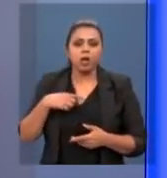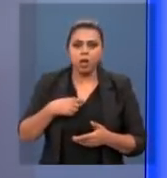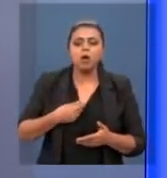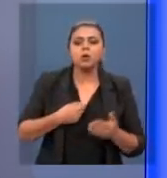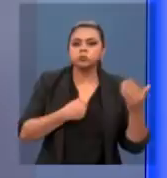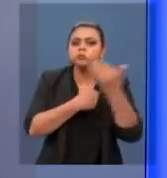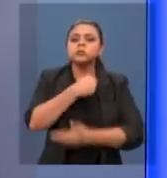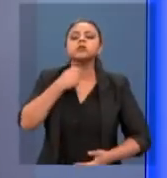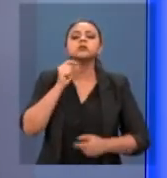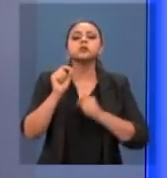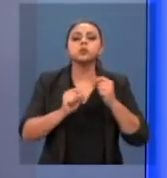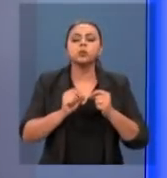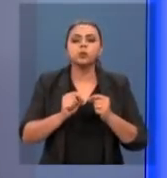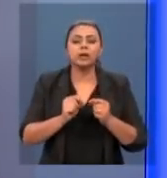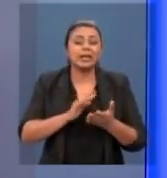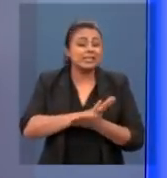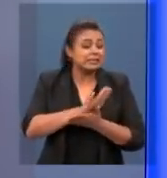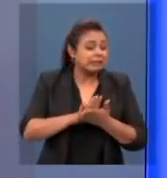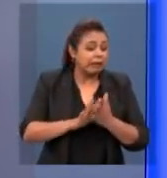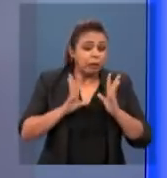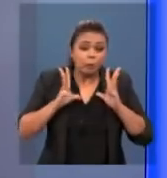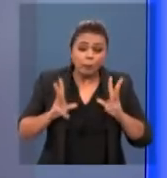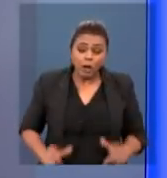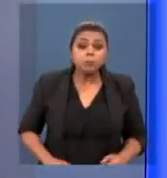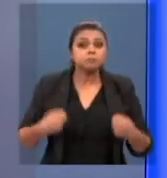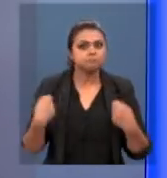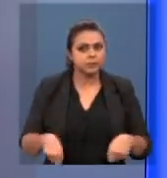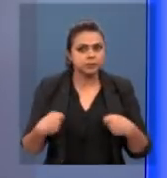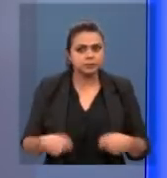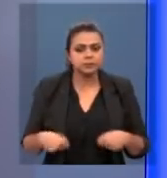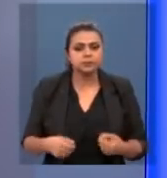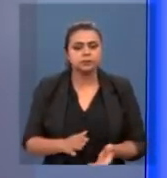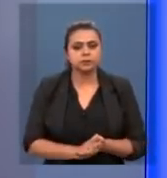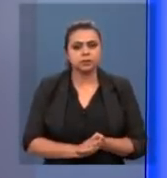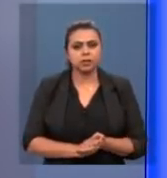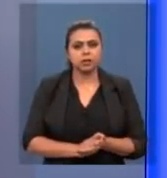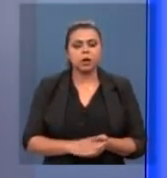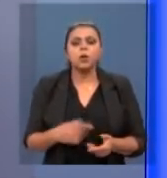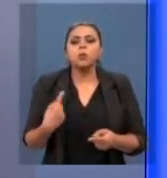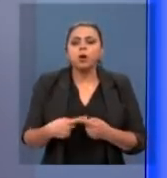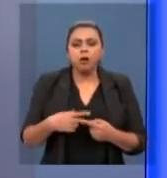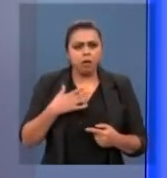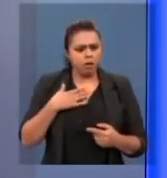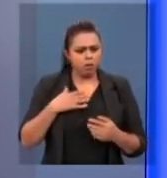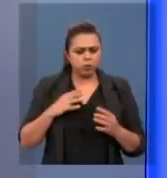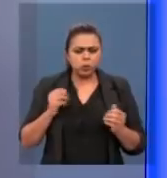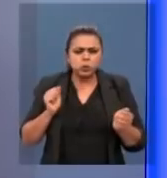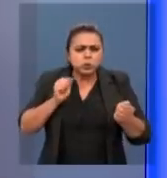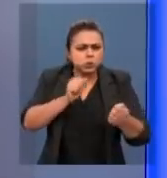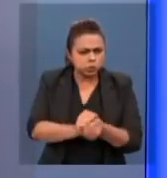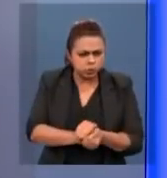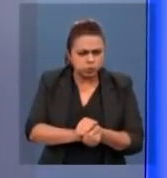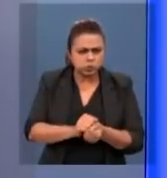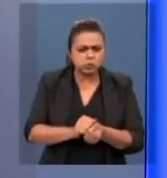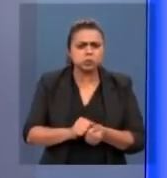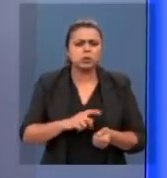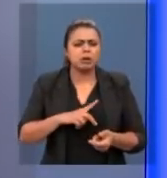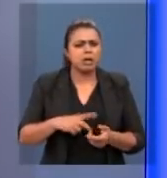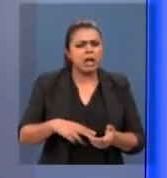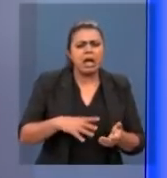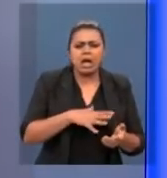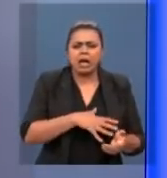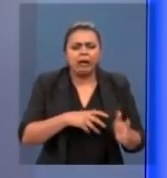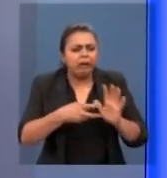a lisura do serviço público a lisura da atuação não tá envolvido lá na lava jato um